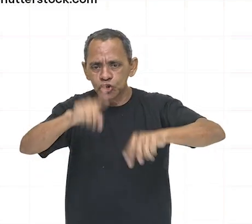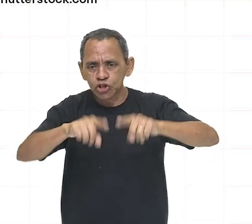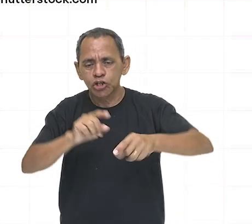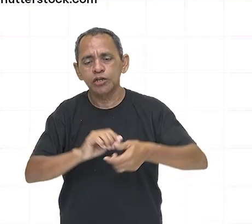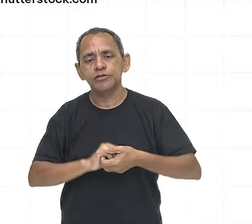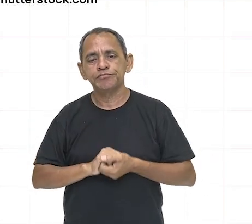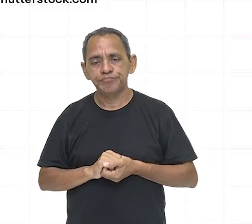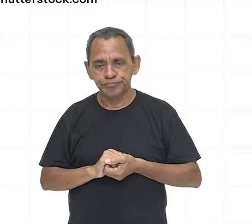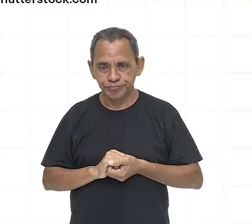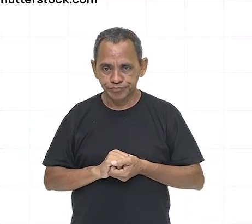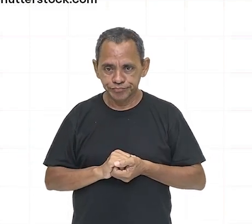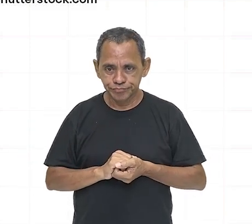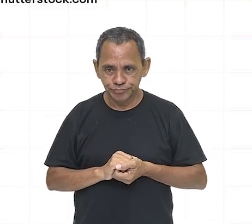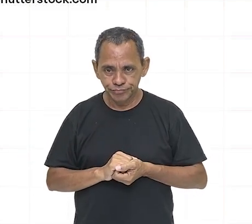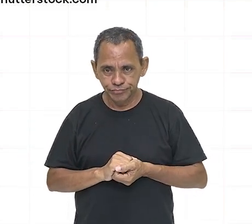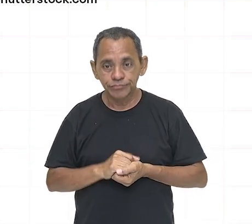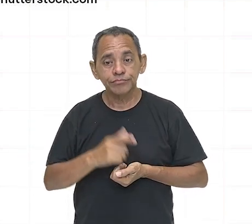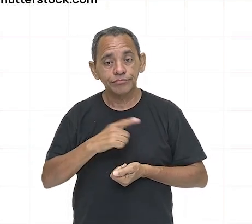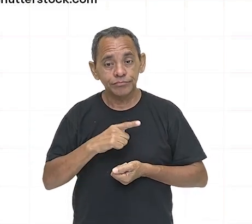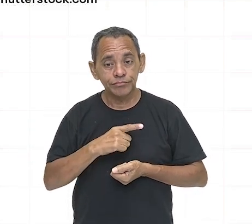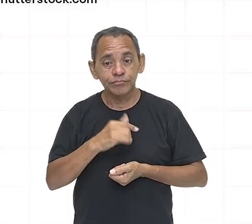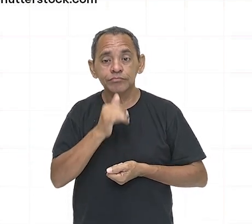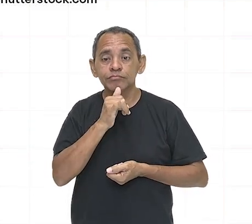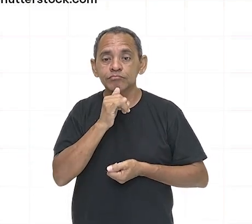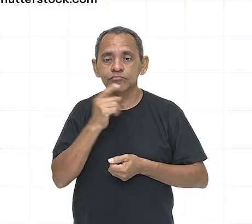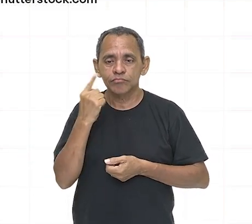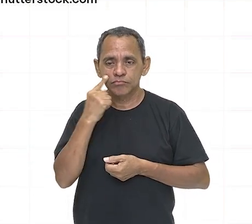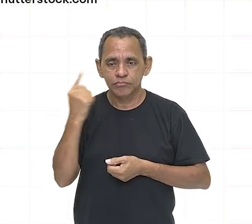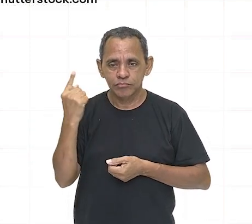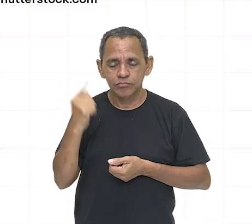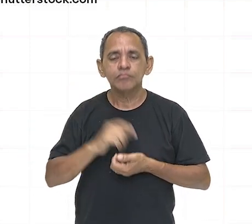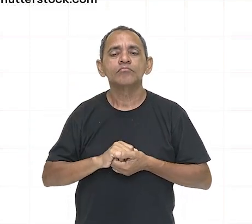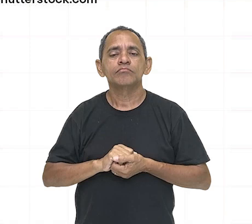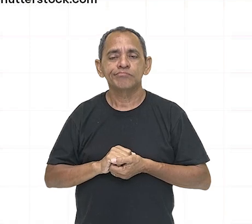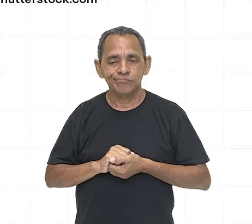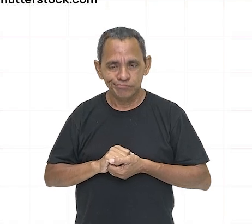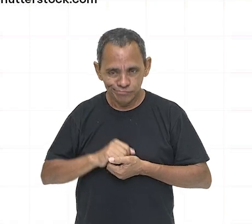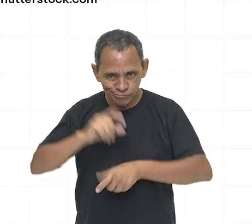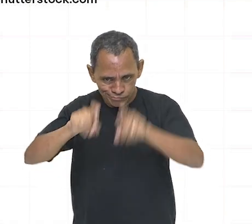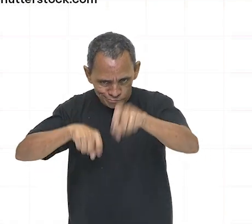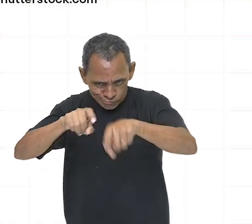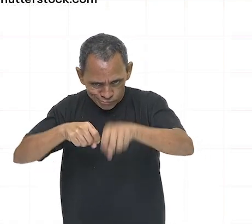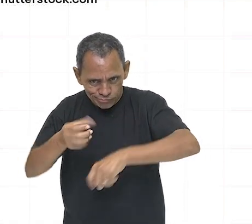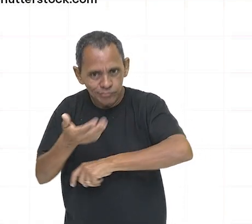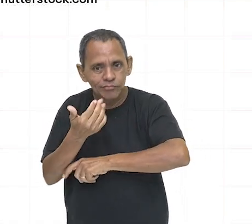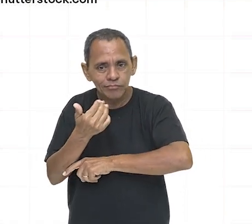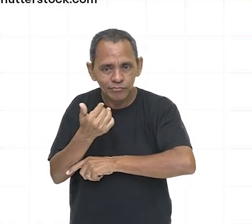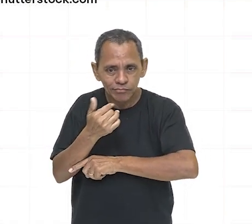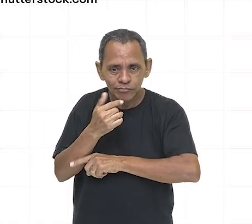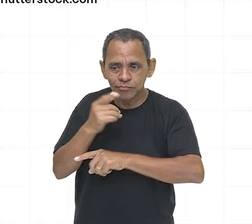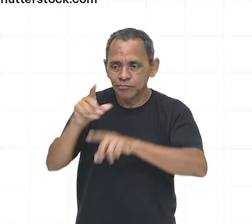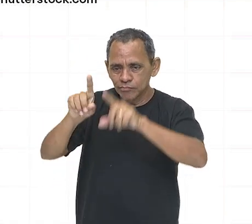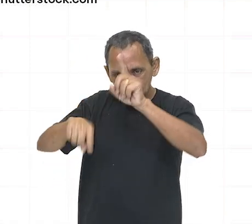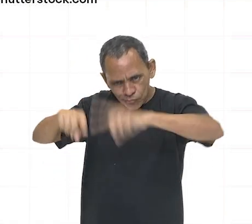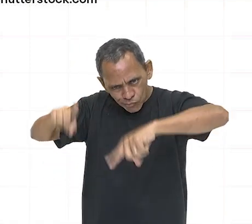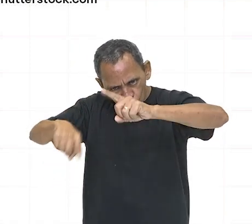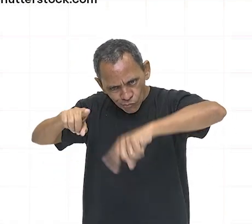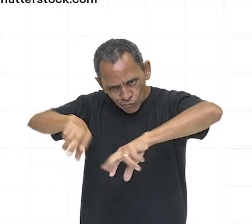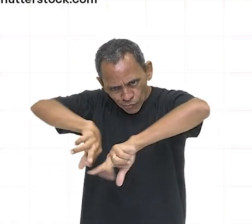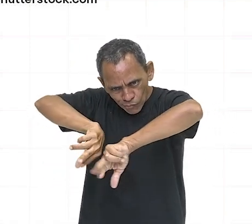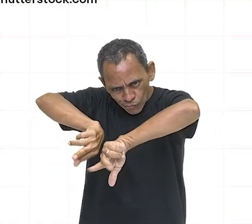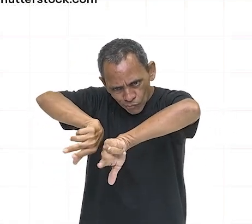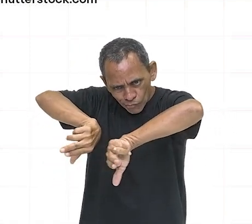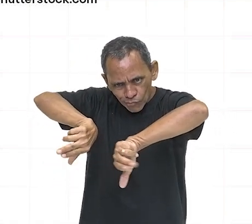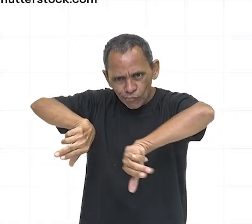primário. Aí temos aí exemplos da agricultura de subsistência, da mineração, de minerais,